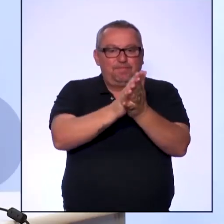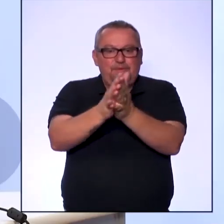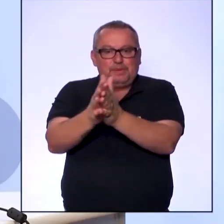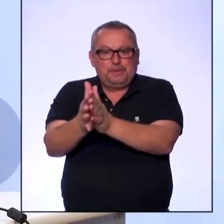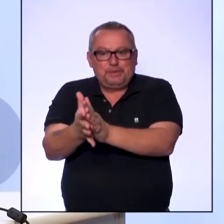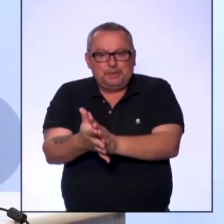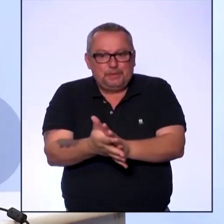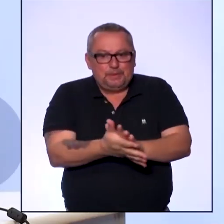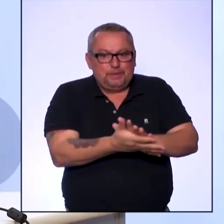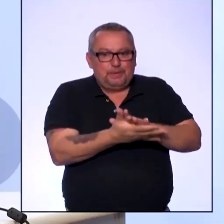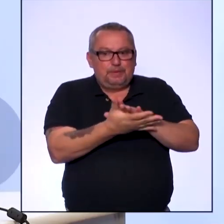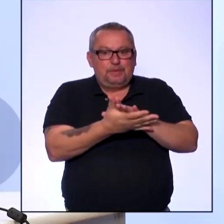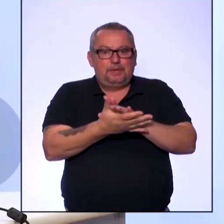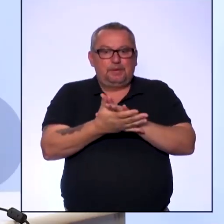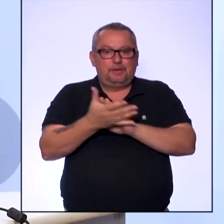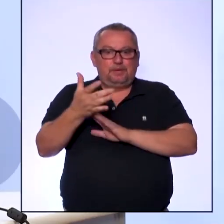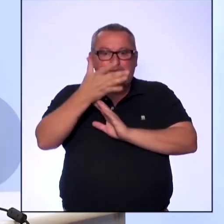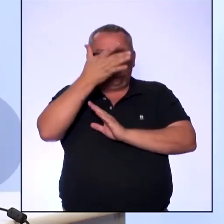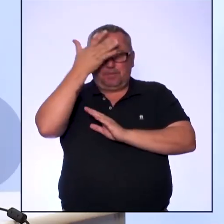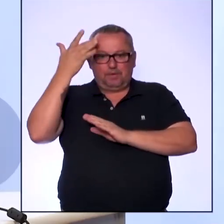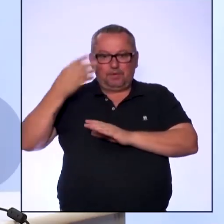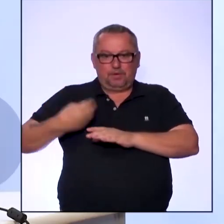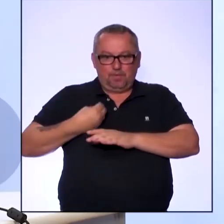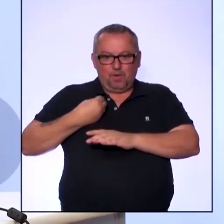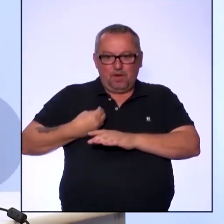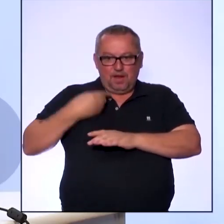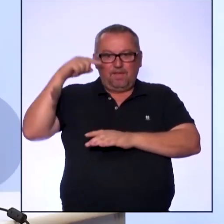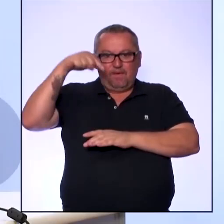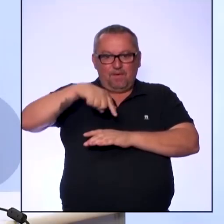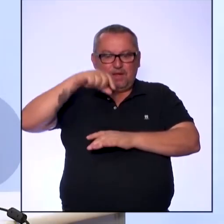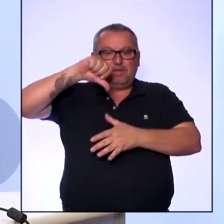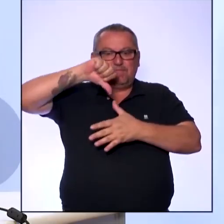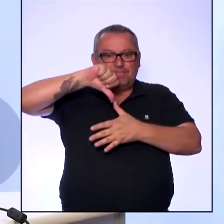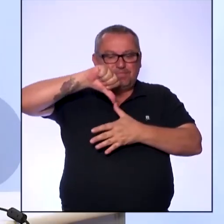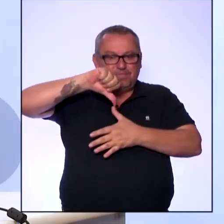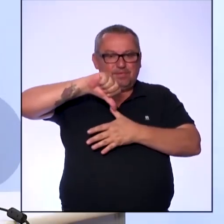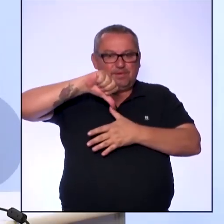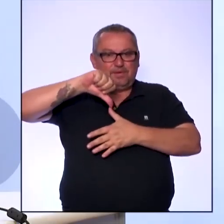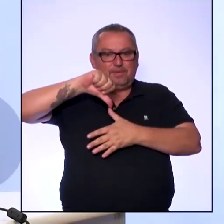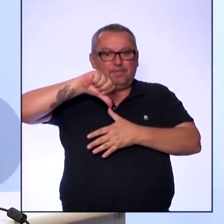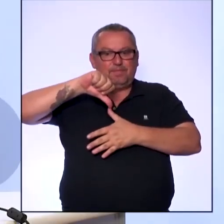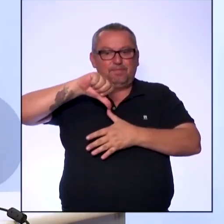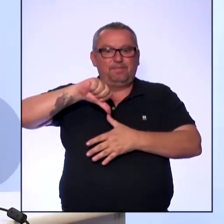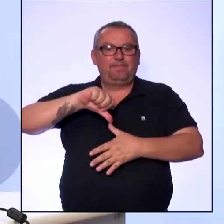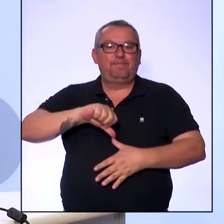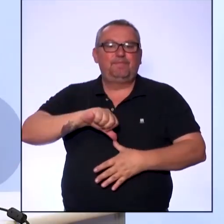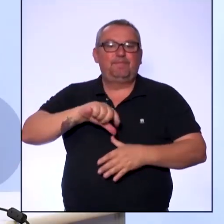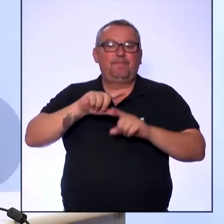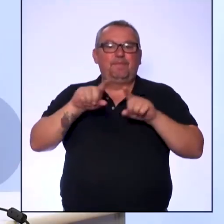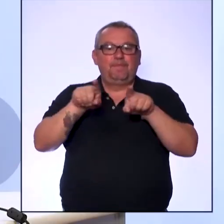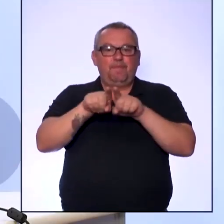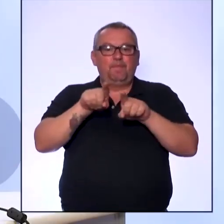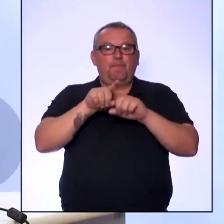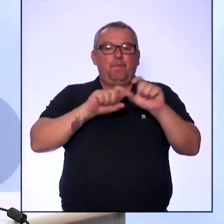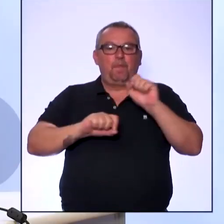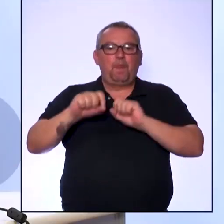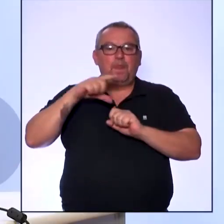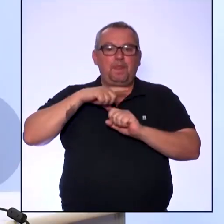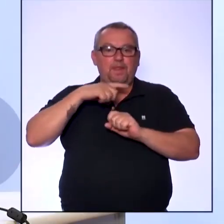nossas participações realmente é que os povos indígenas foram escravizados. Como é que fica essa resposta,